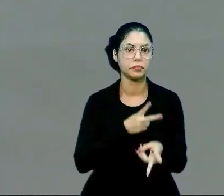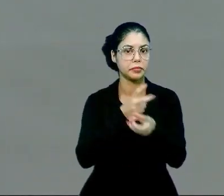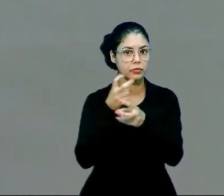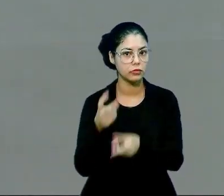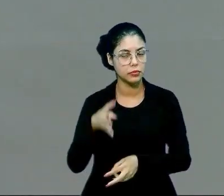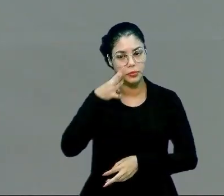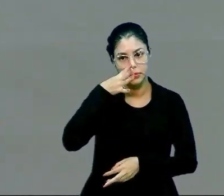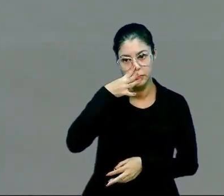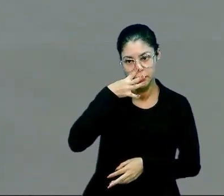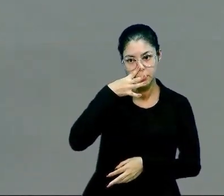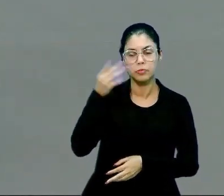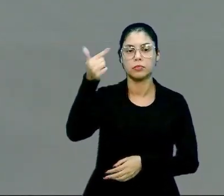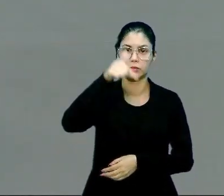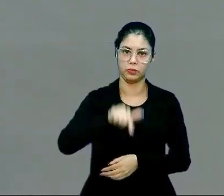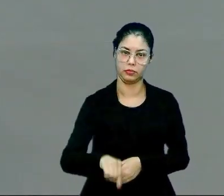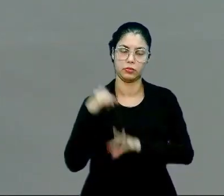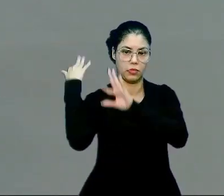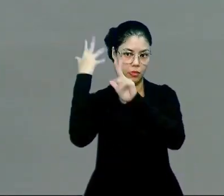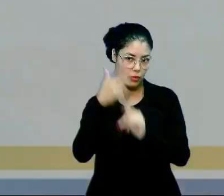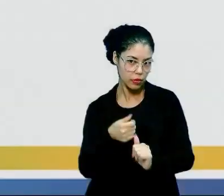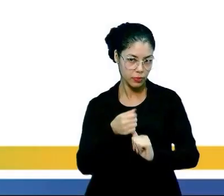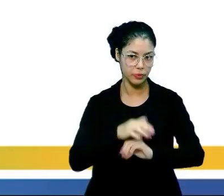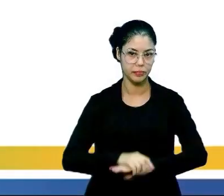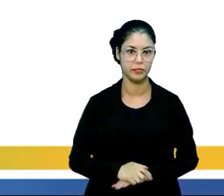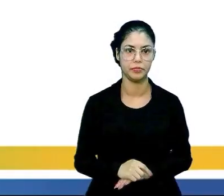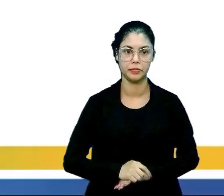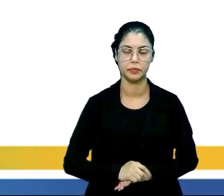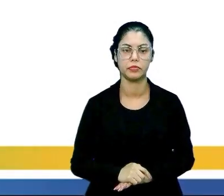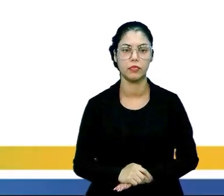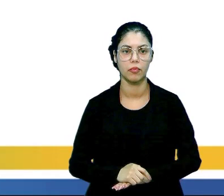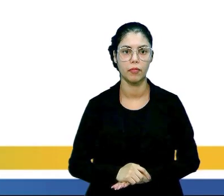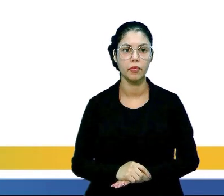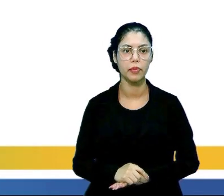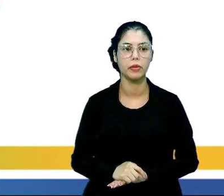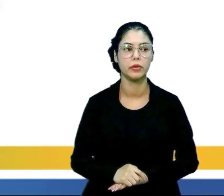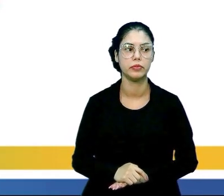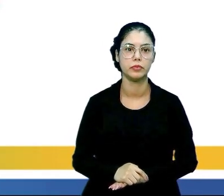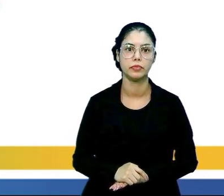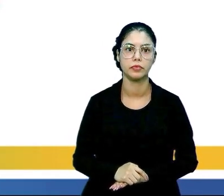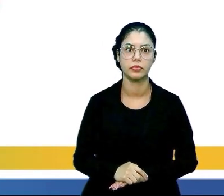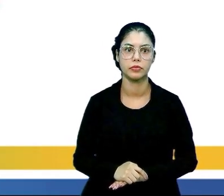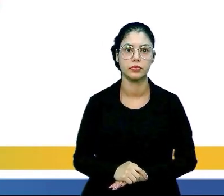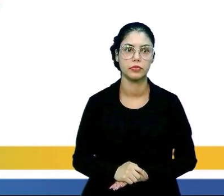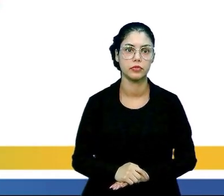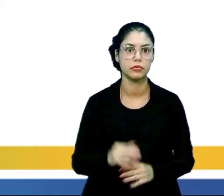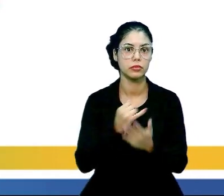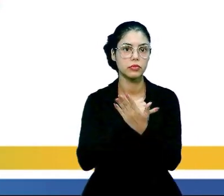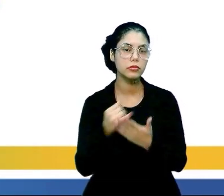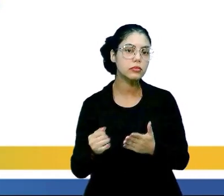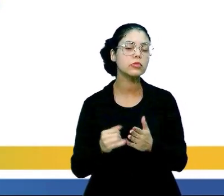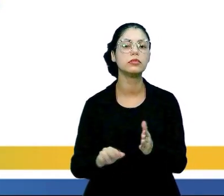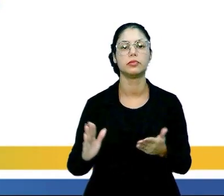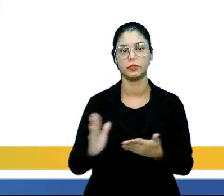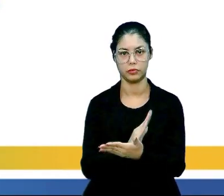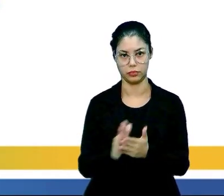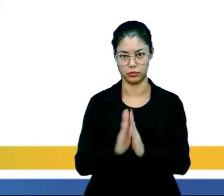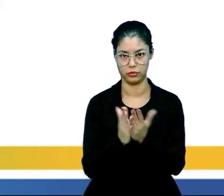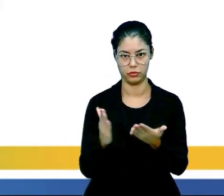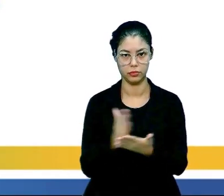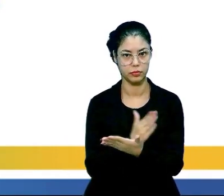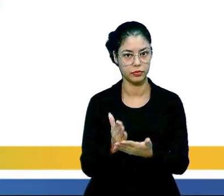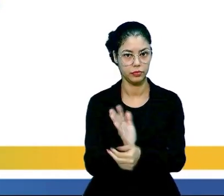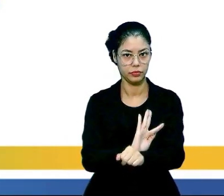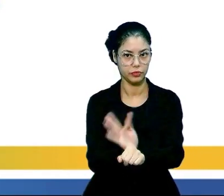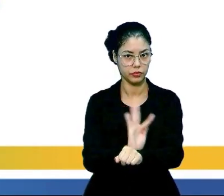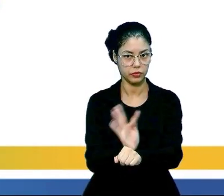pode assistir novamente para relembrar. Então vamos dar continuidade. Introdução por